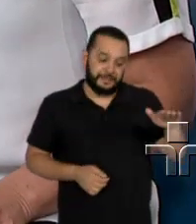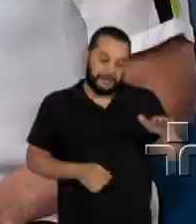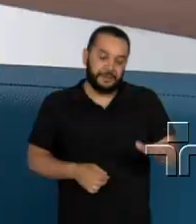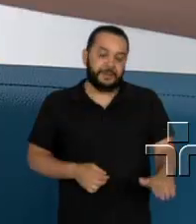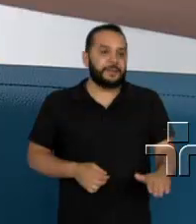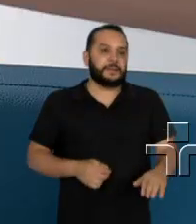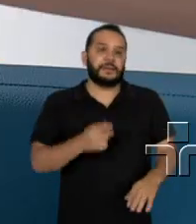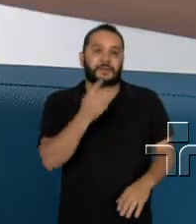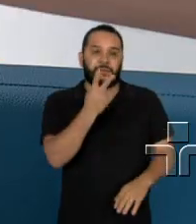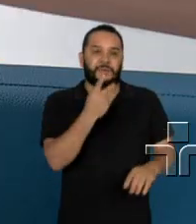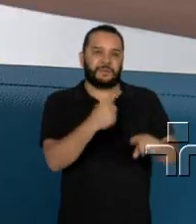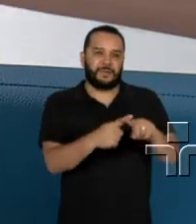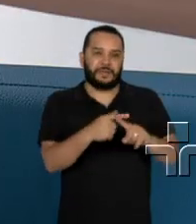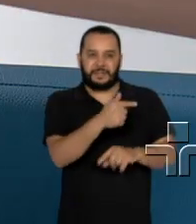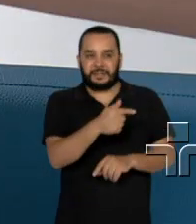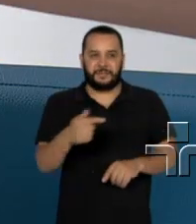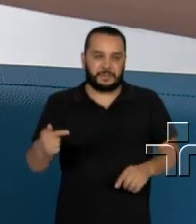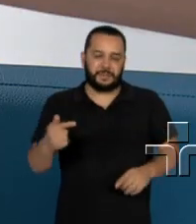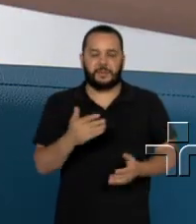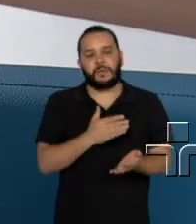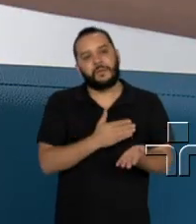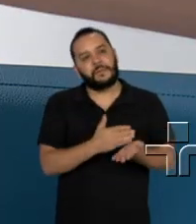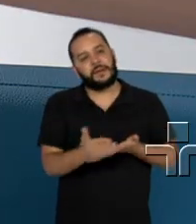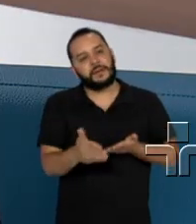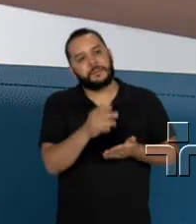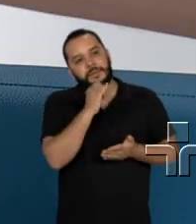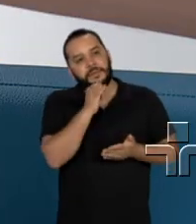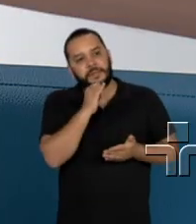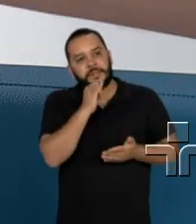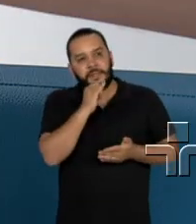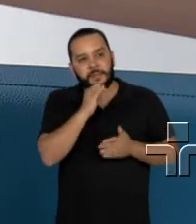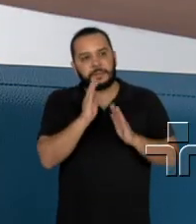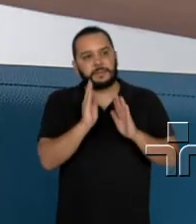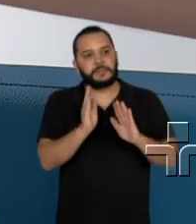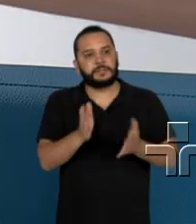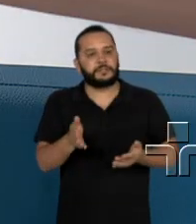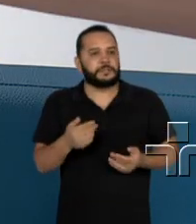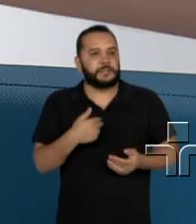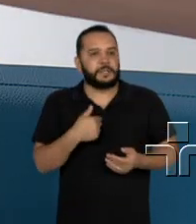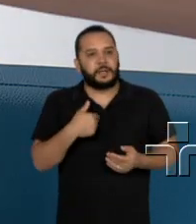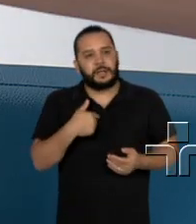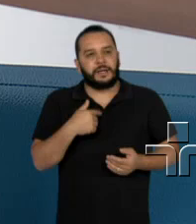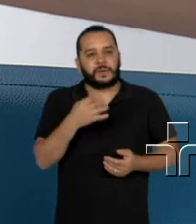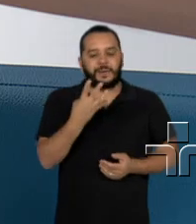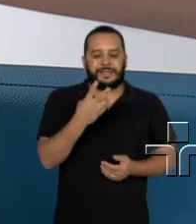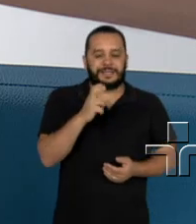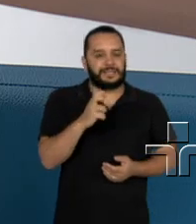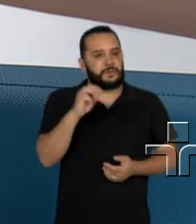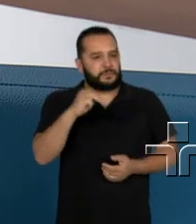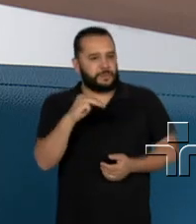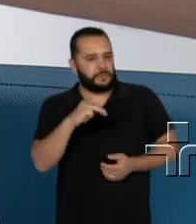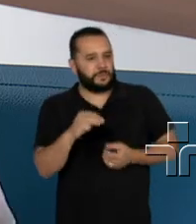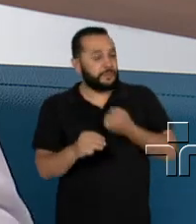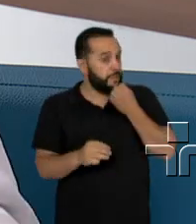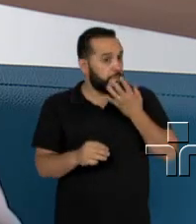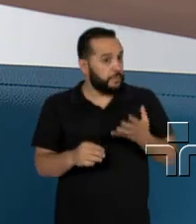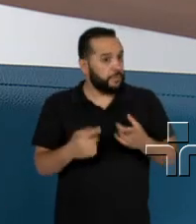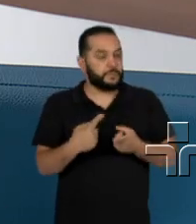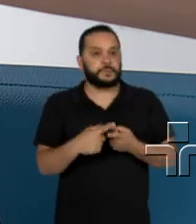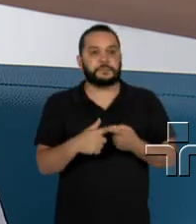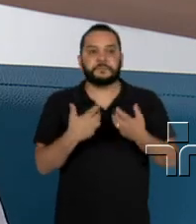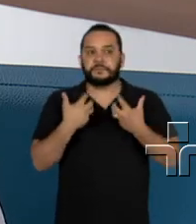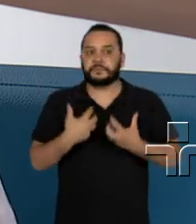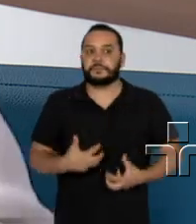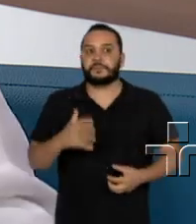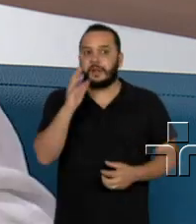duas vezes por semana começa com os bebezinhos 45 minutos é o ideal porque elas se cansam muito